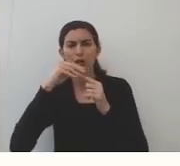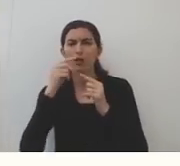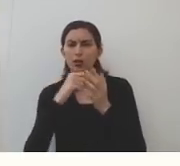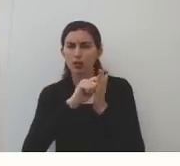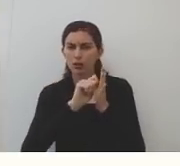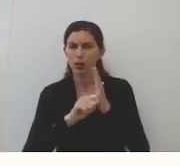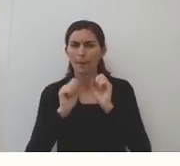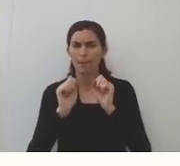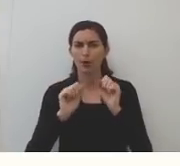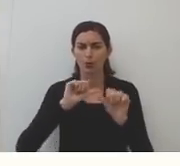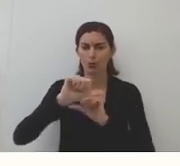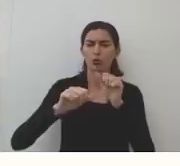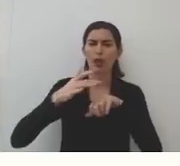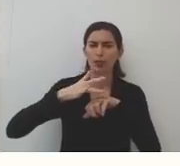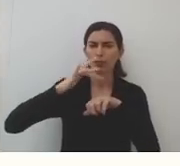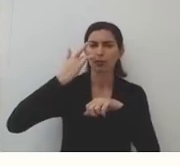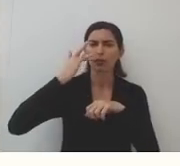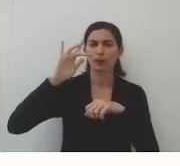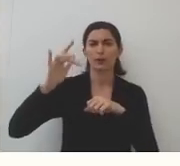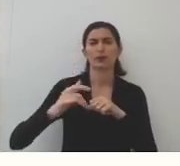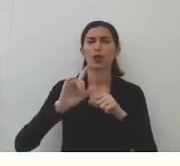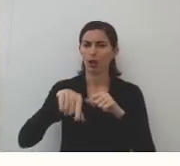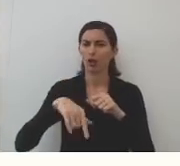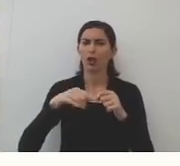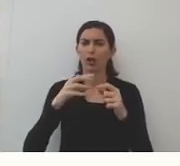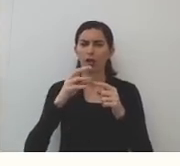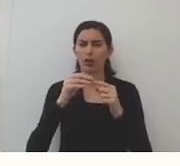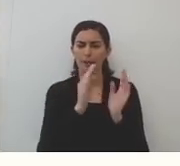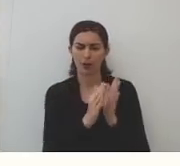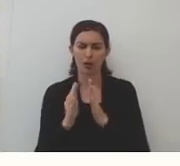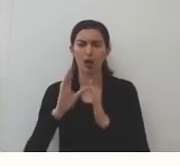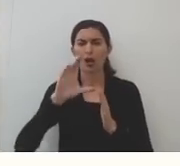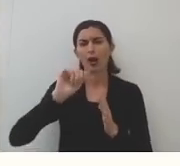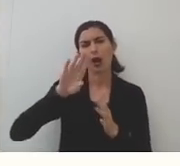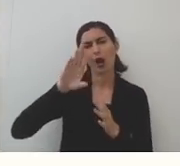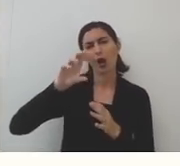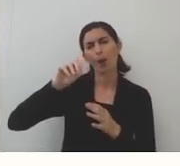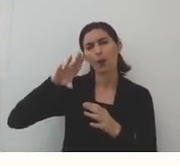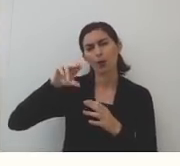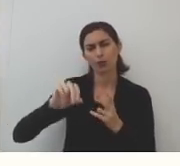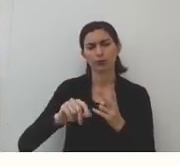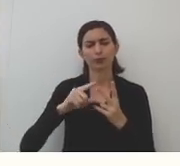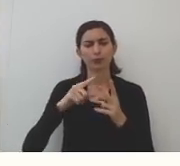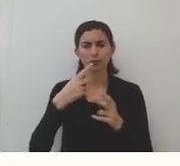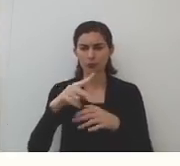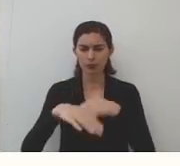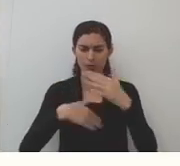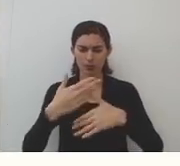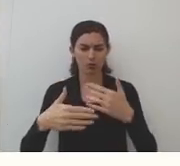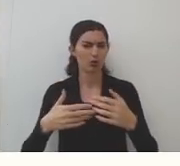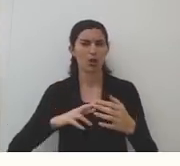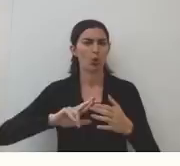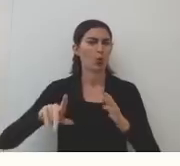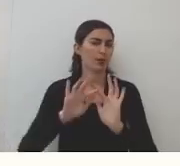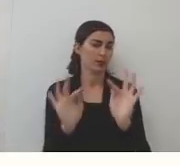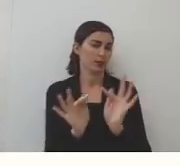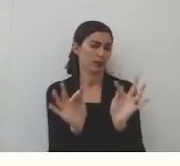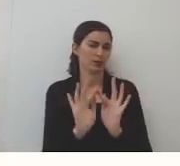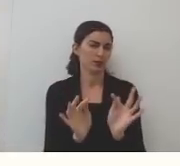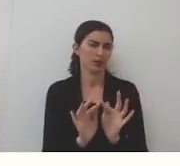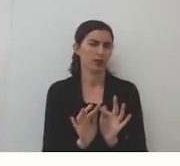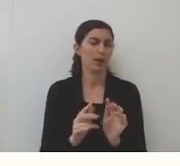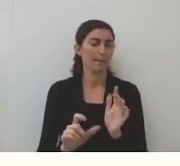um diamante? Pois é, ele é formado por uma cadeia de carbonos. Entretanto, esse processo não é tão simples